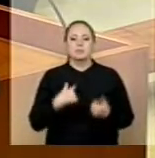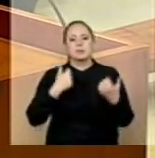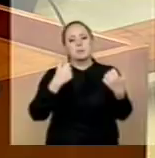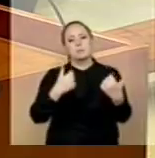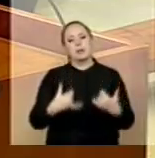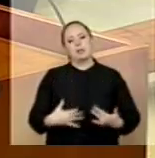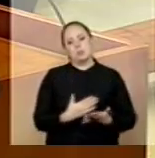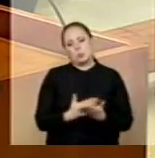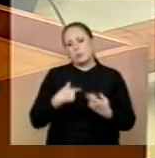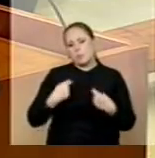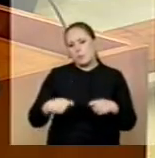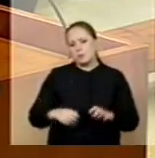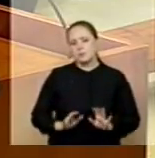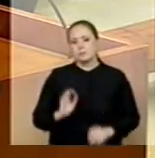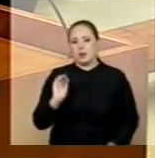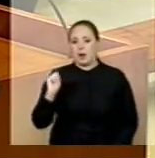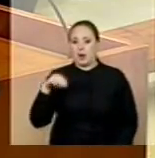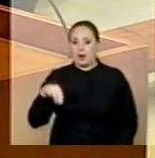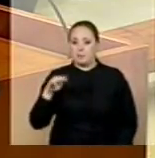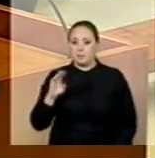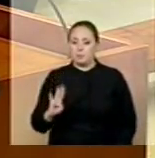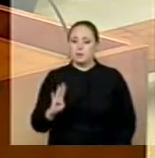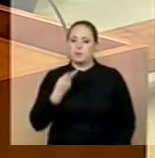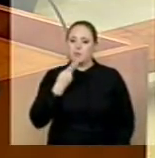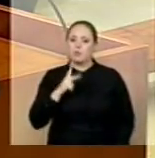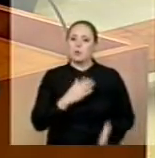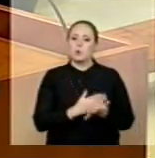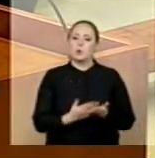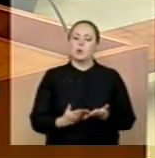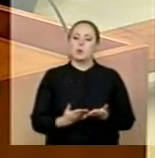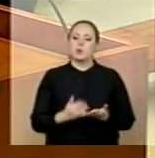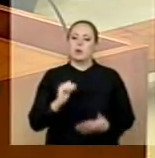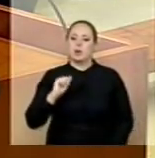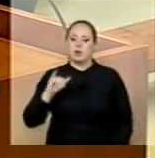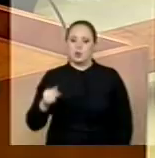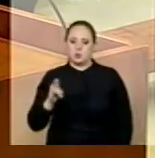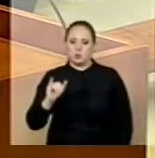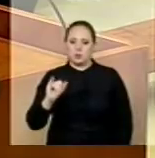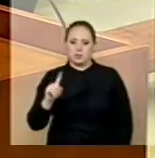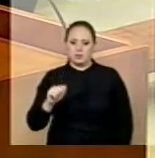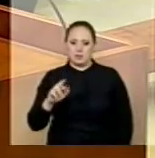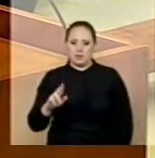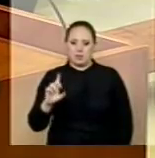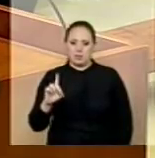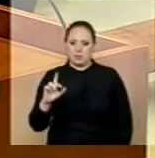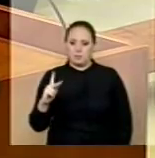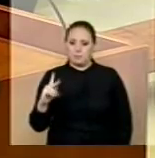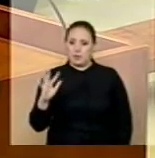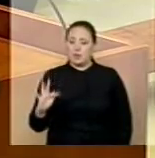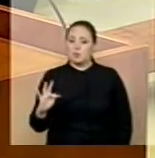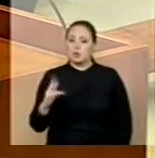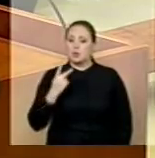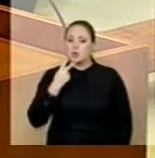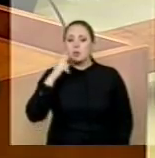parece necessária. A AMB cogitou inicialmente também de ajuizar uma DPF, no caso, considerando